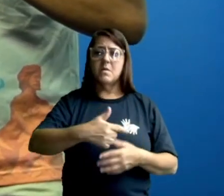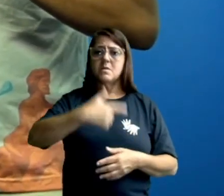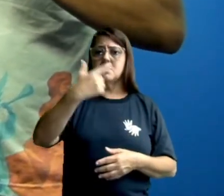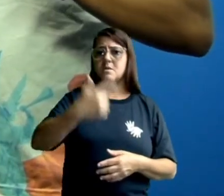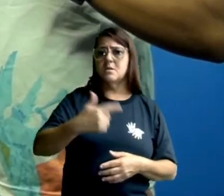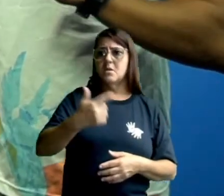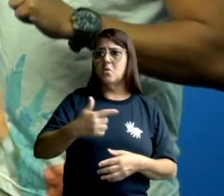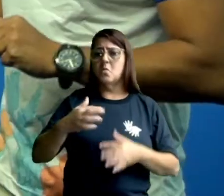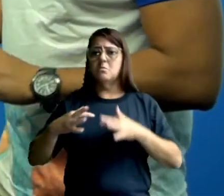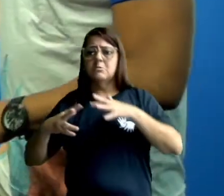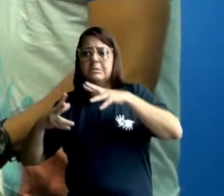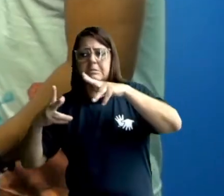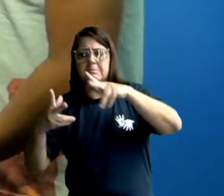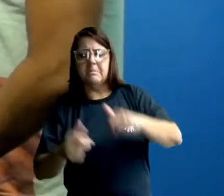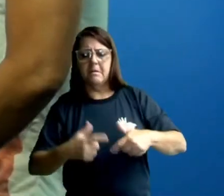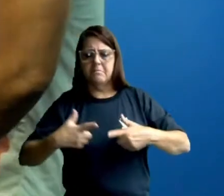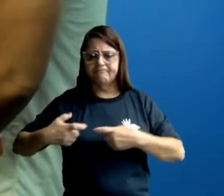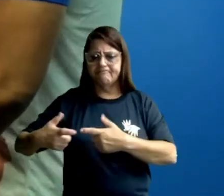tá ok?